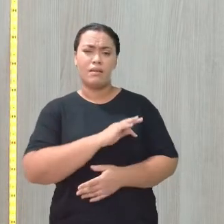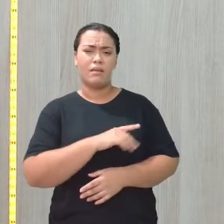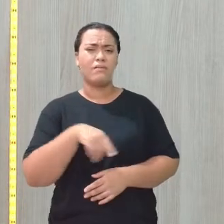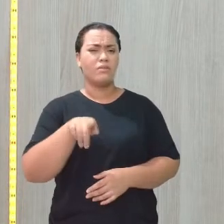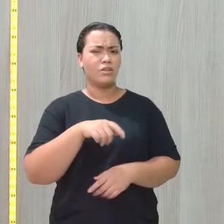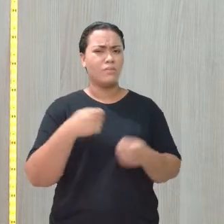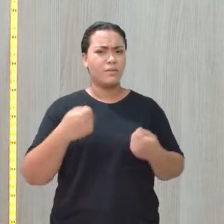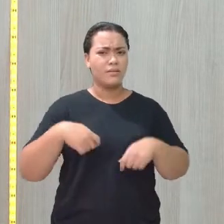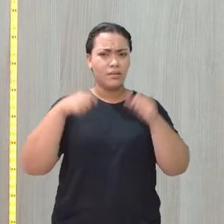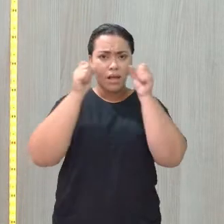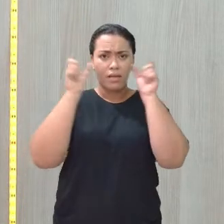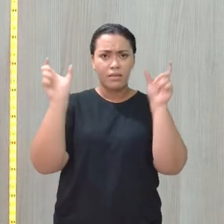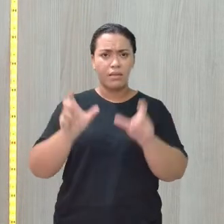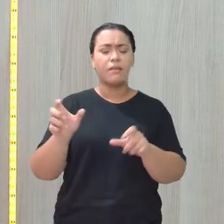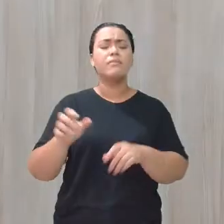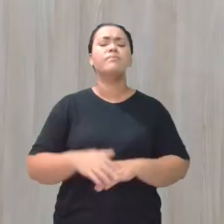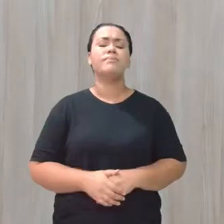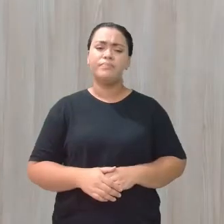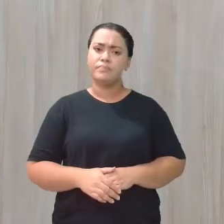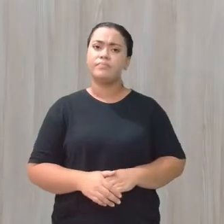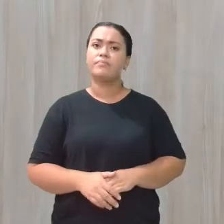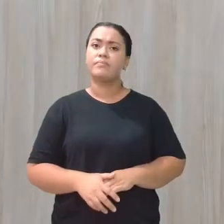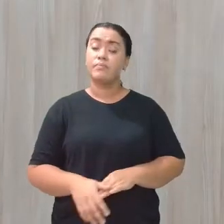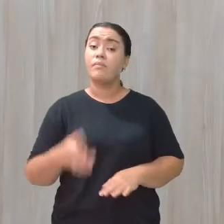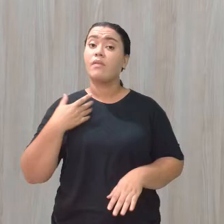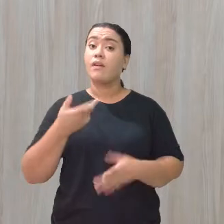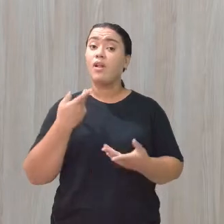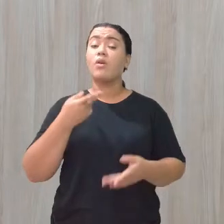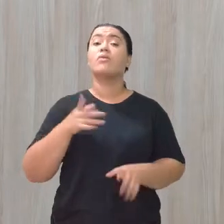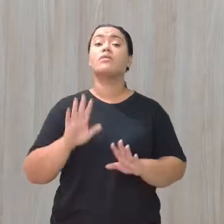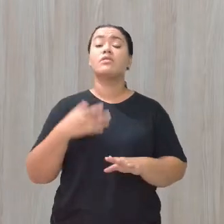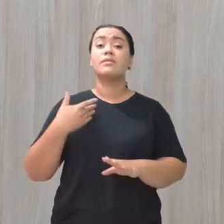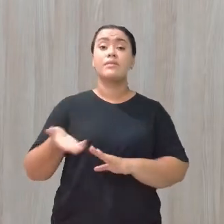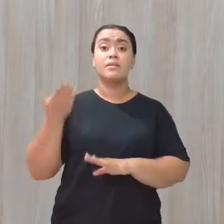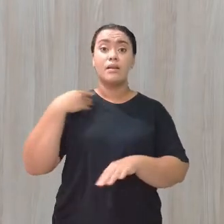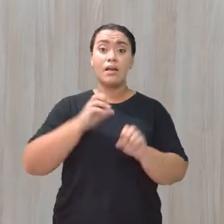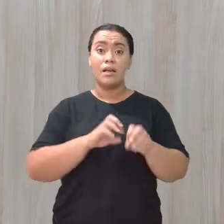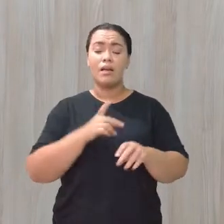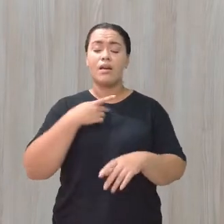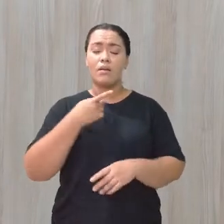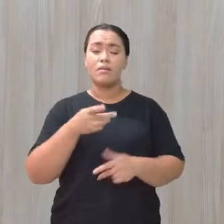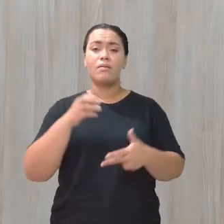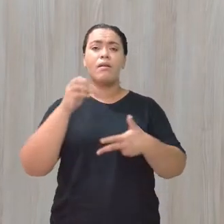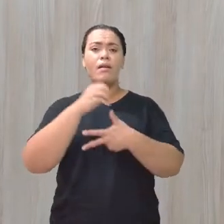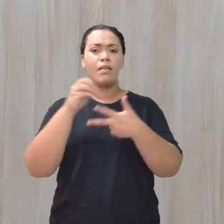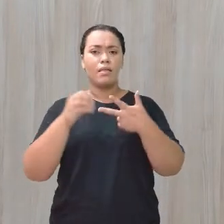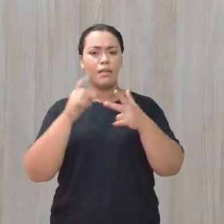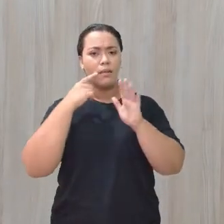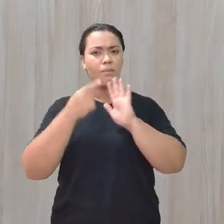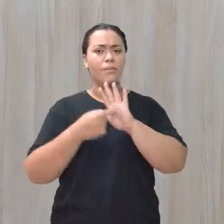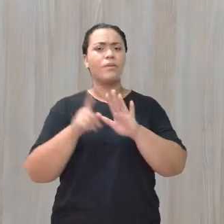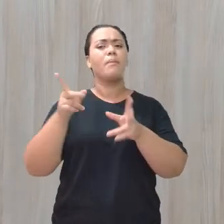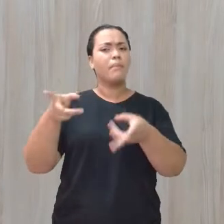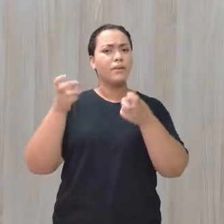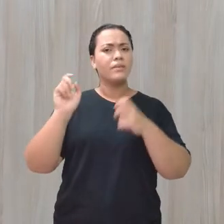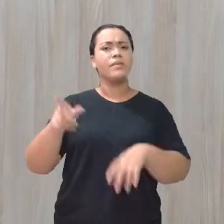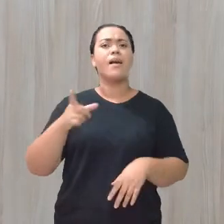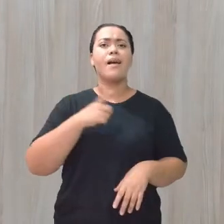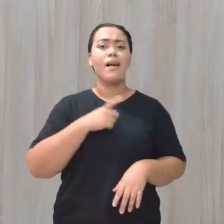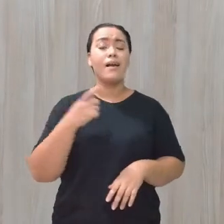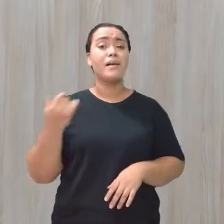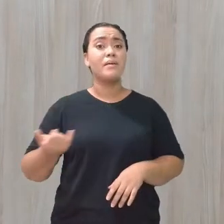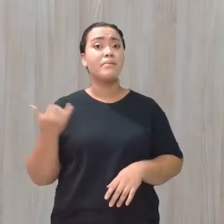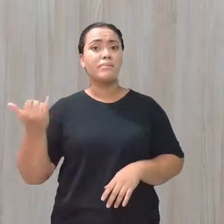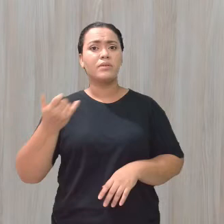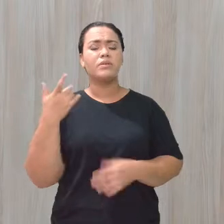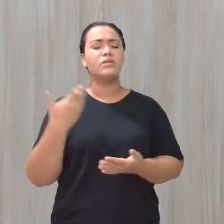para isso. Tanto é que na aula passada eu trouxe uma questão do Enem que fala sobre isso, que falava sobre ditado popular, e a gente percebeu o quanto é